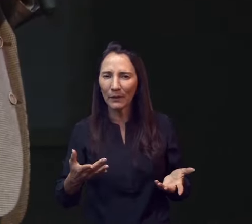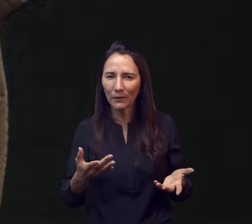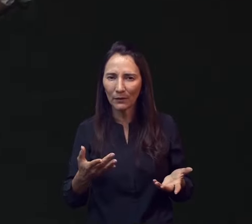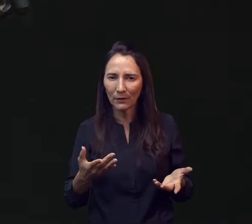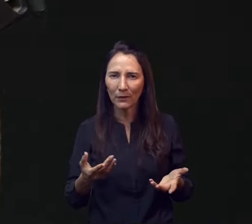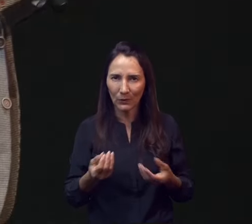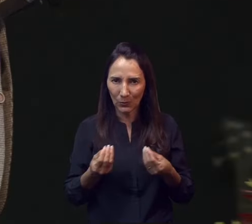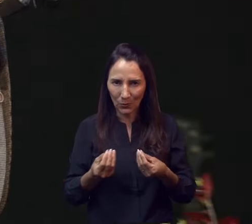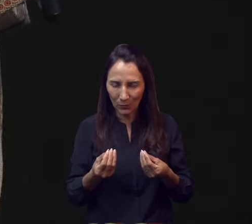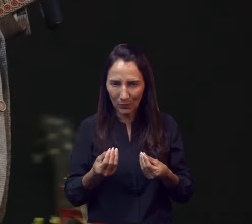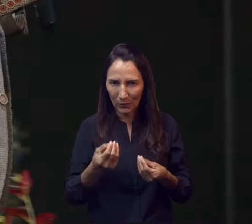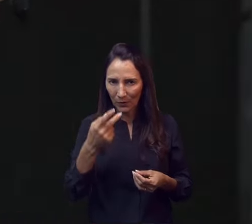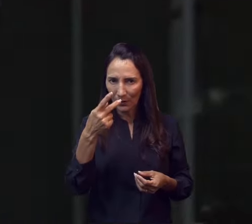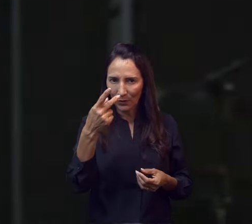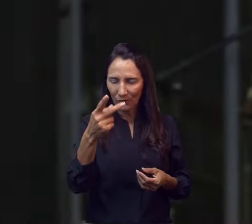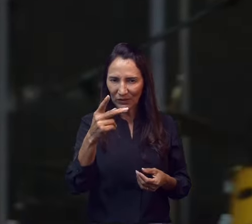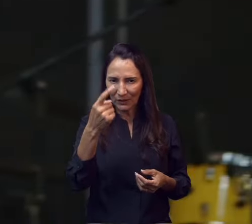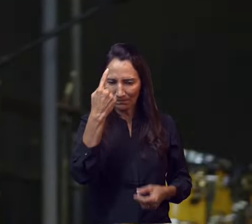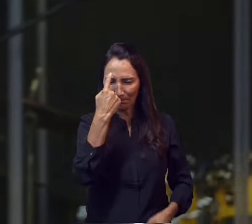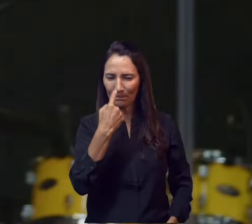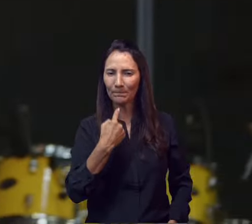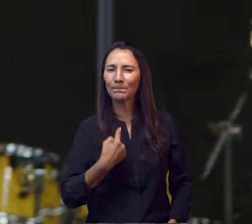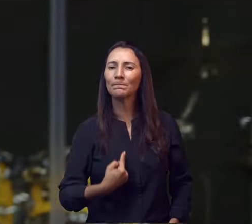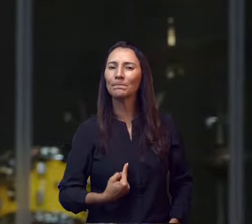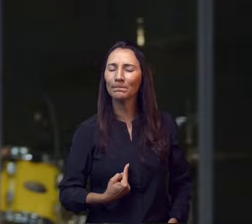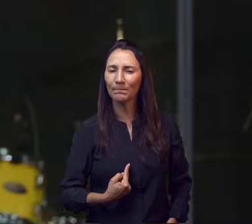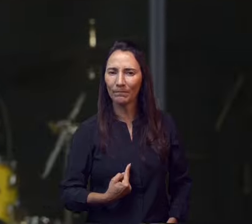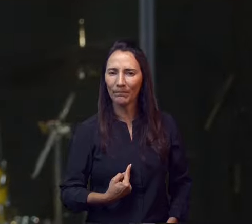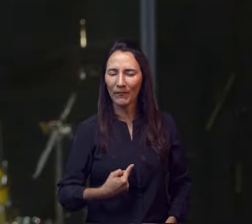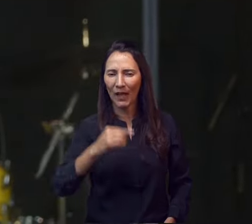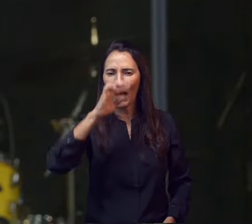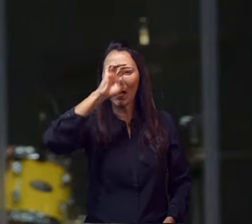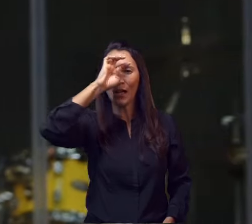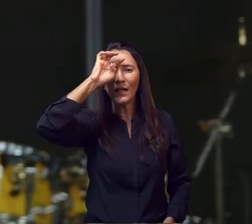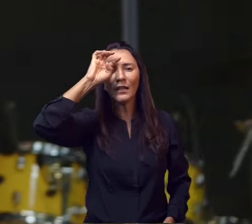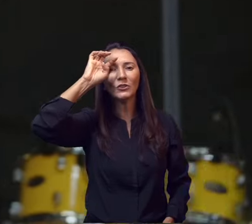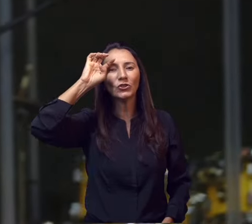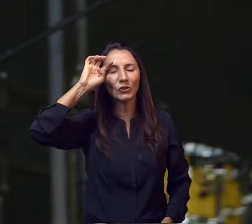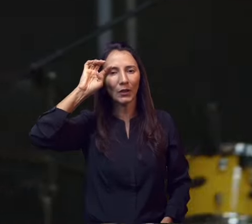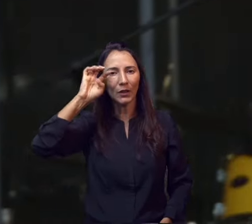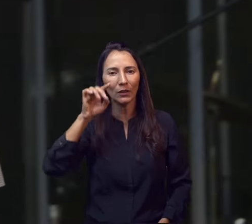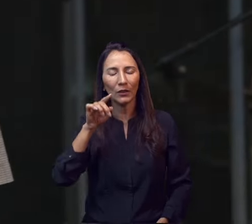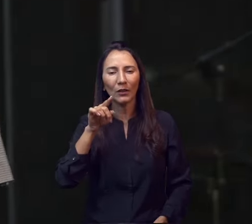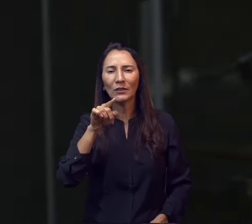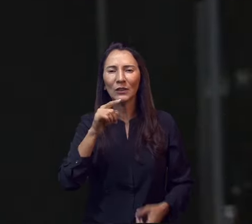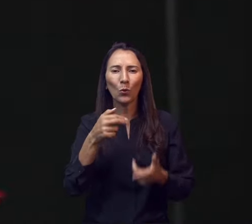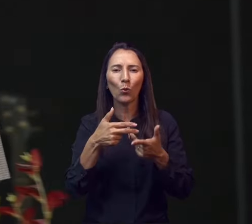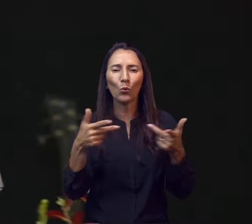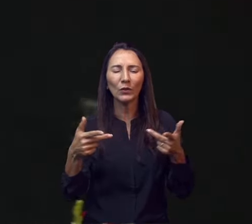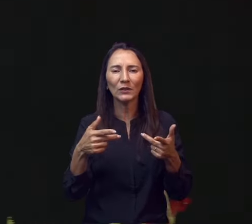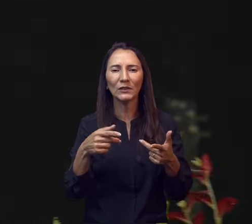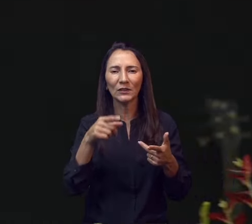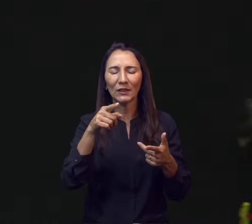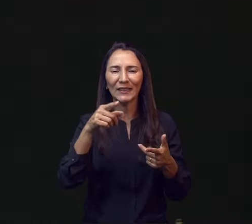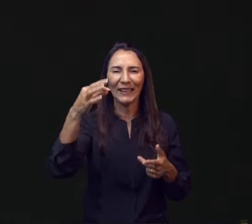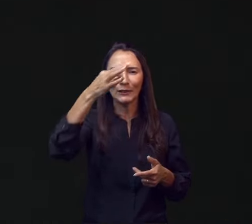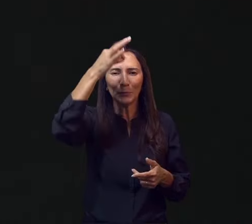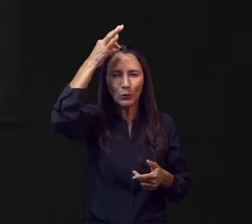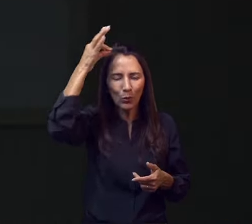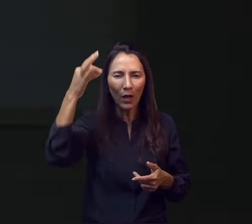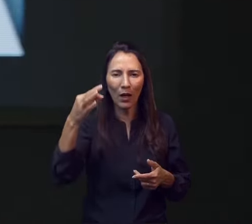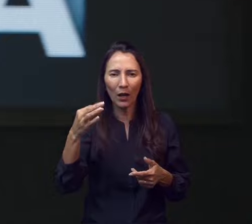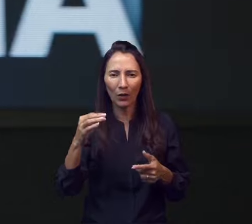caráter caráter é um conjunto de atributos Morais e intelectuais e espirituais que nos